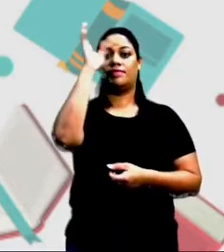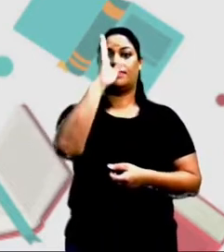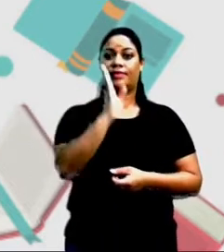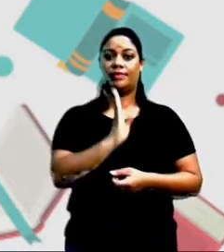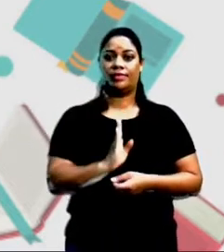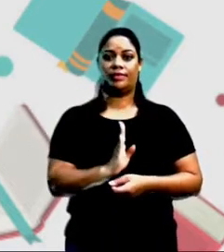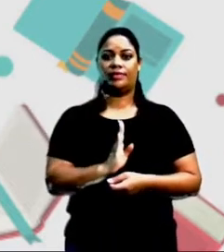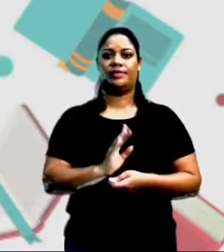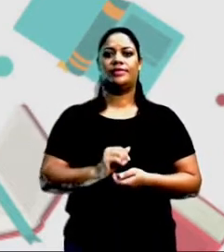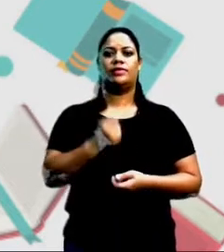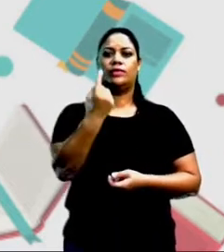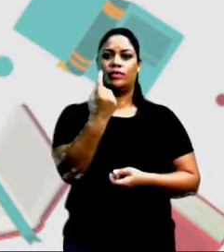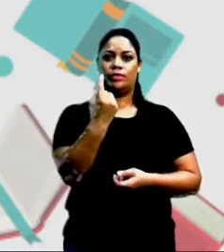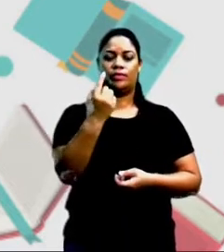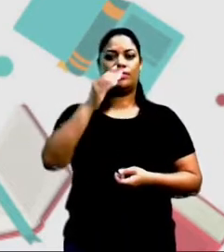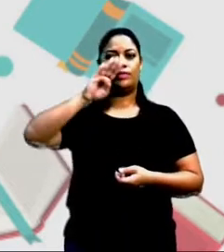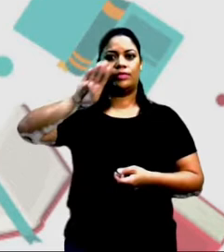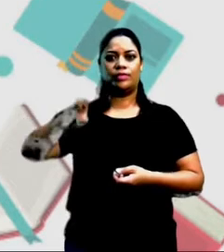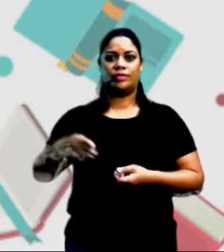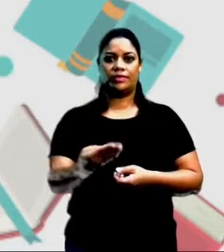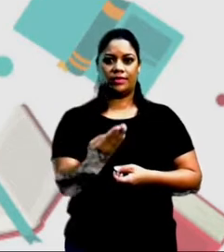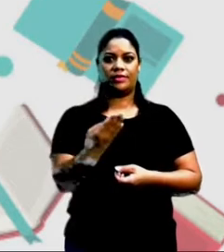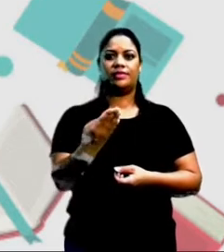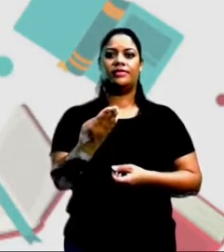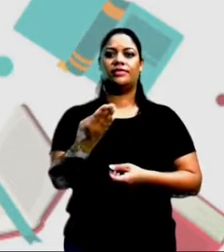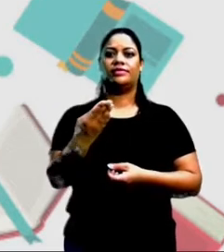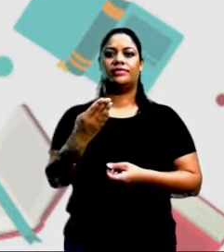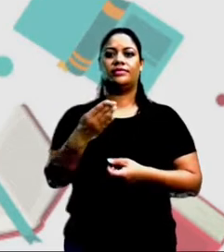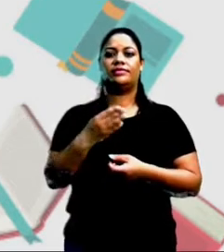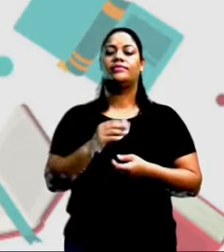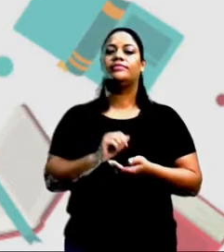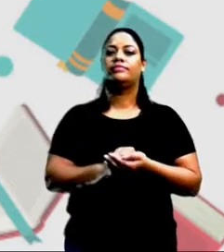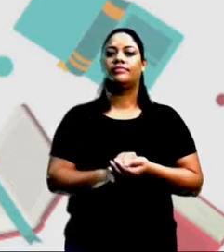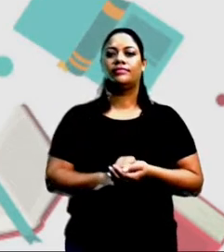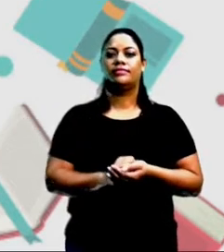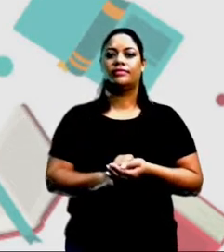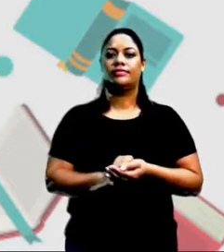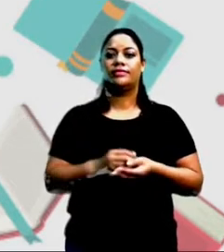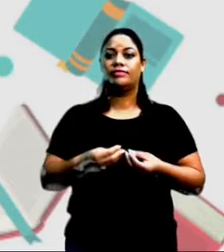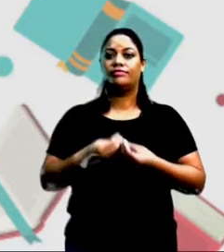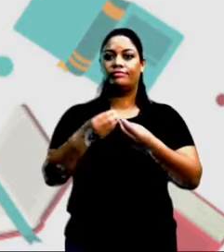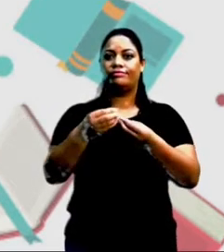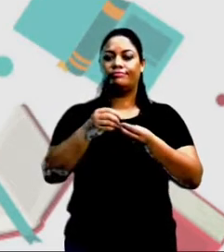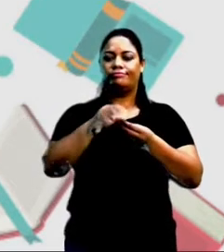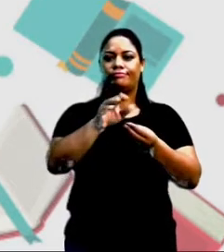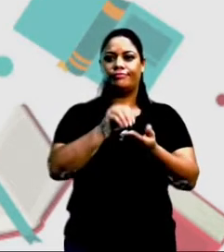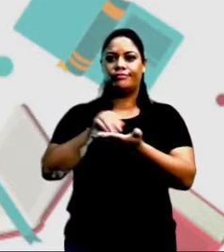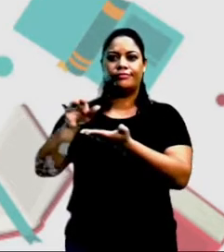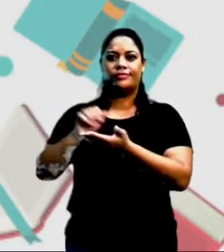No Brasil, 1 bilhão de sacos são distribuídos nos supermercados